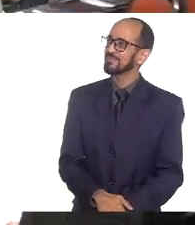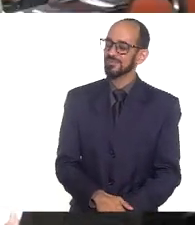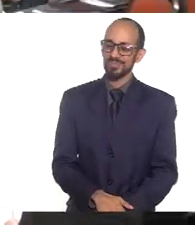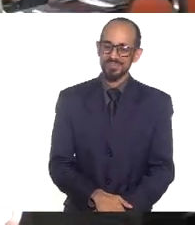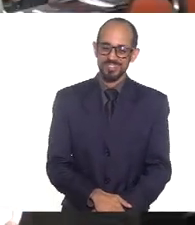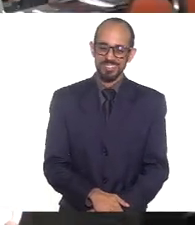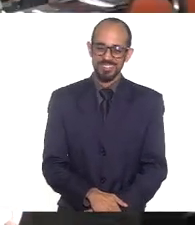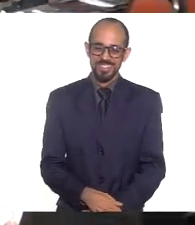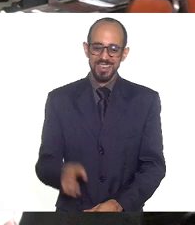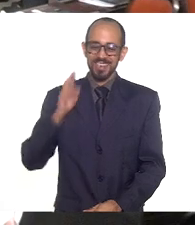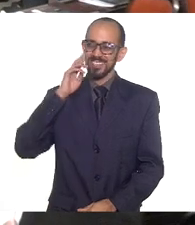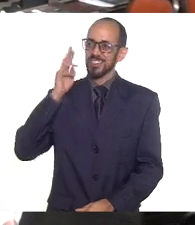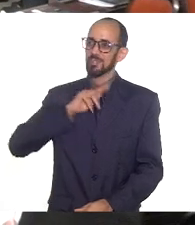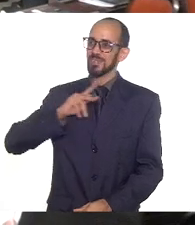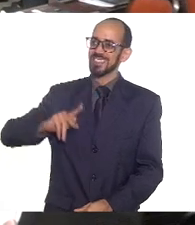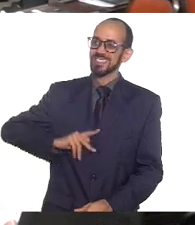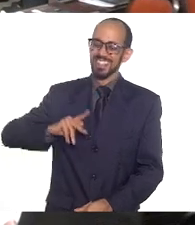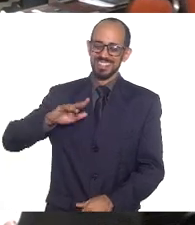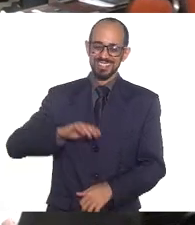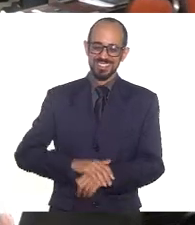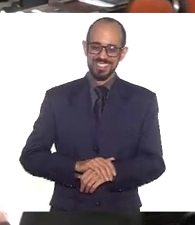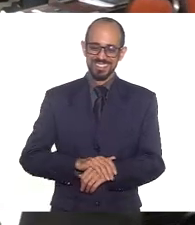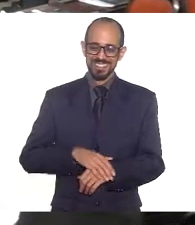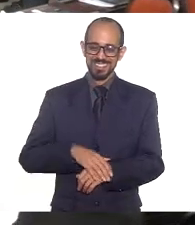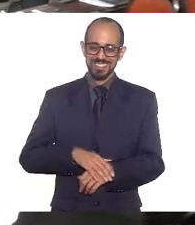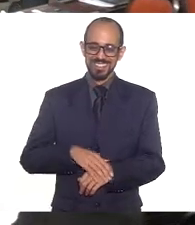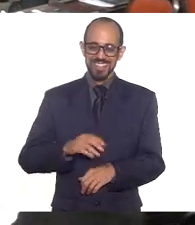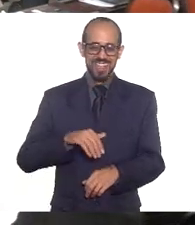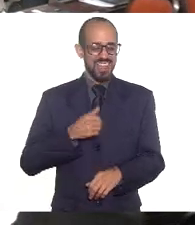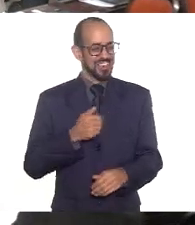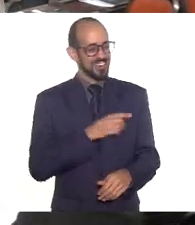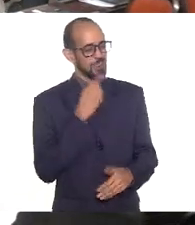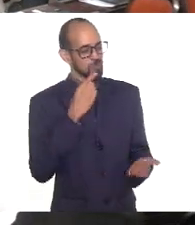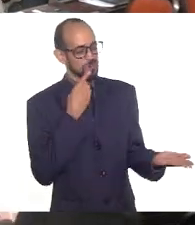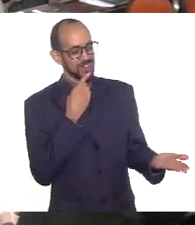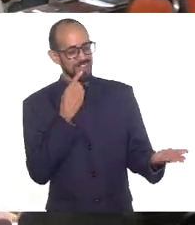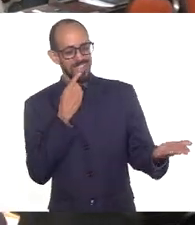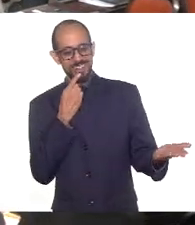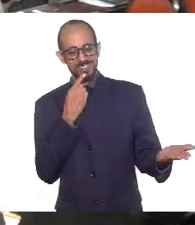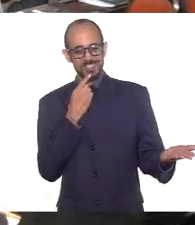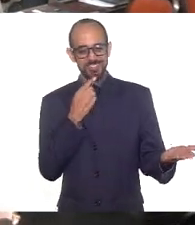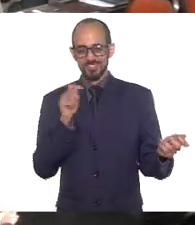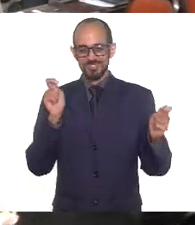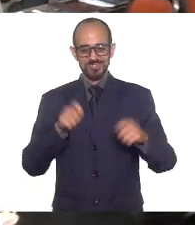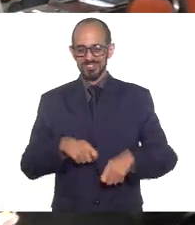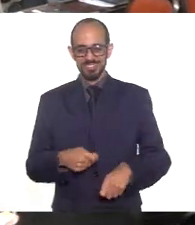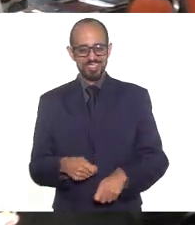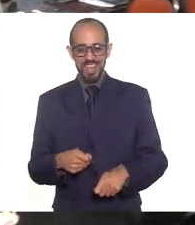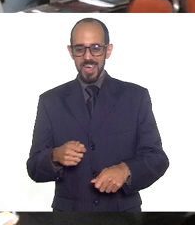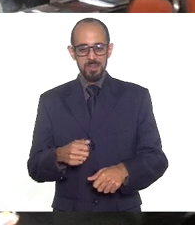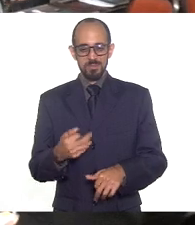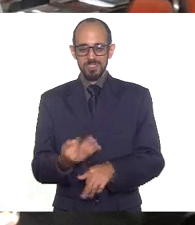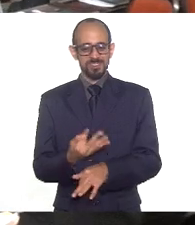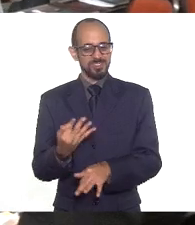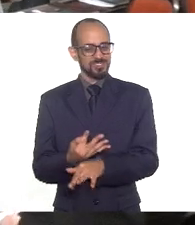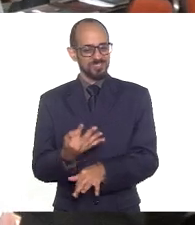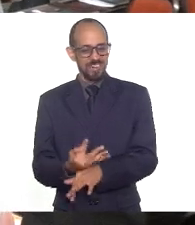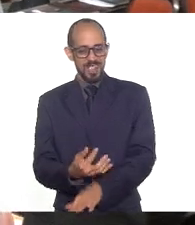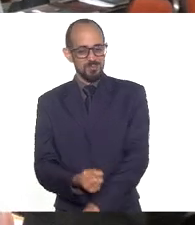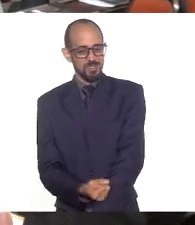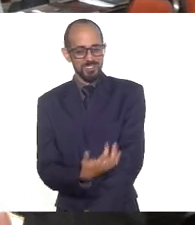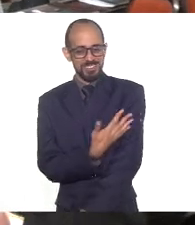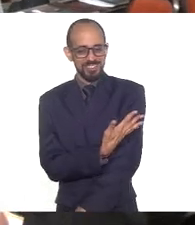o presidente nobres deputados e deputadas não há como se emocionar nesse momento